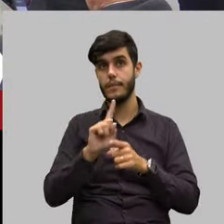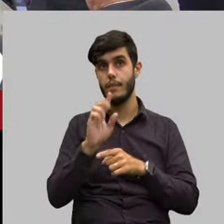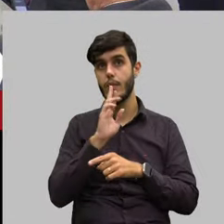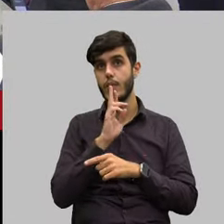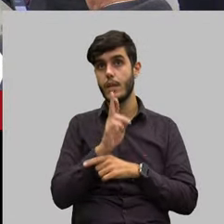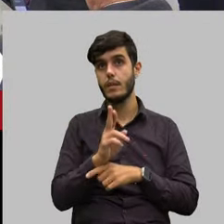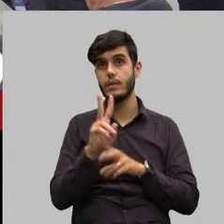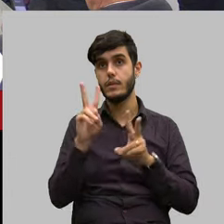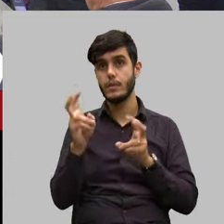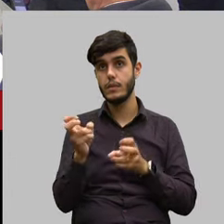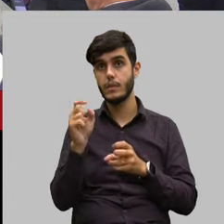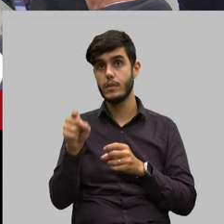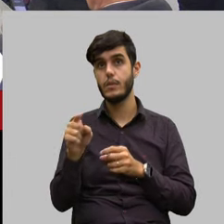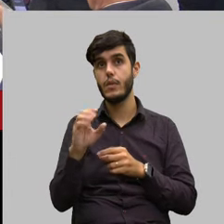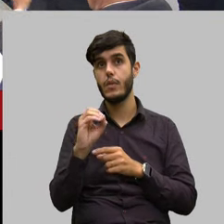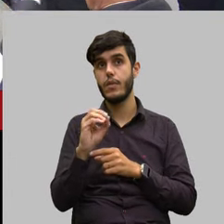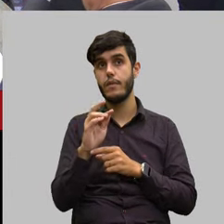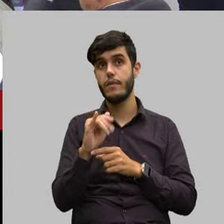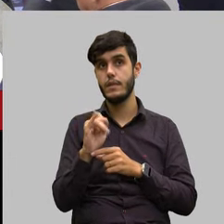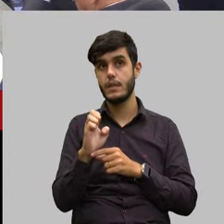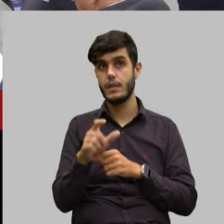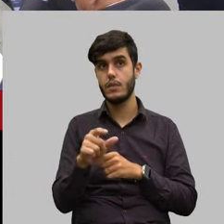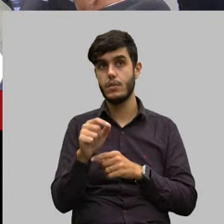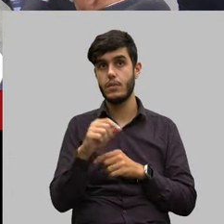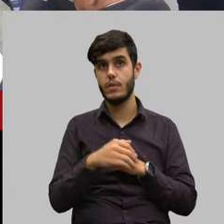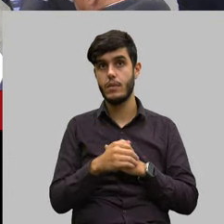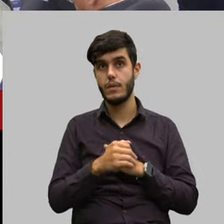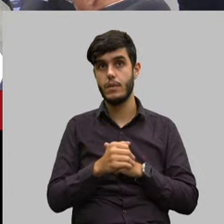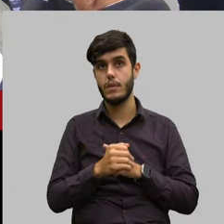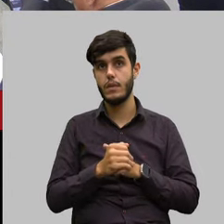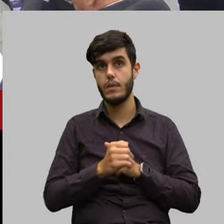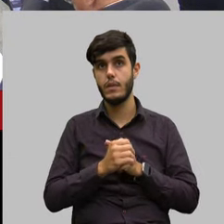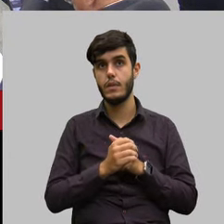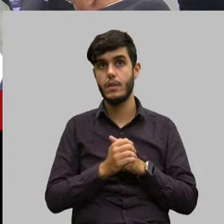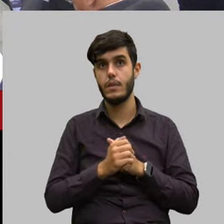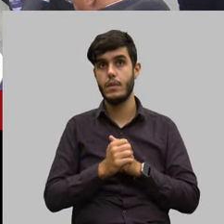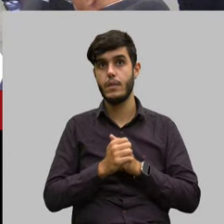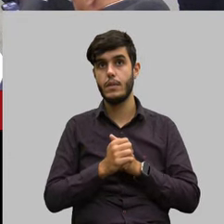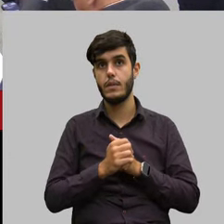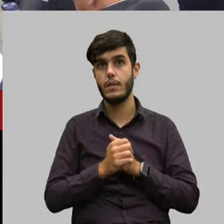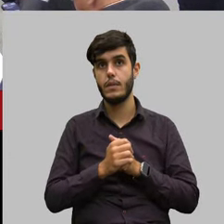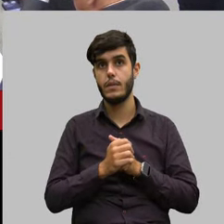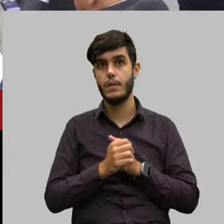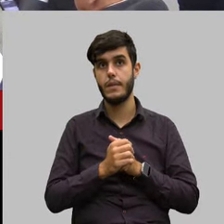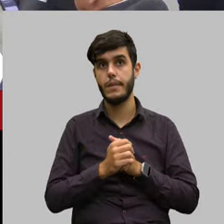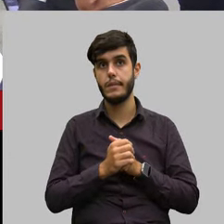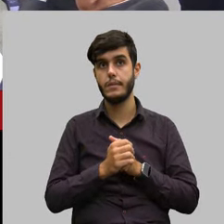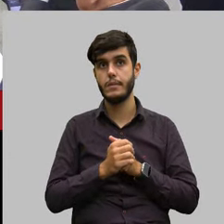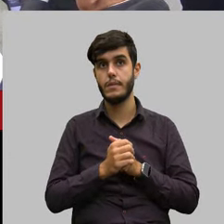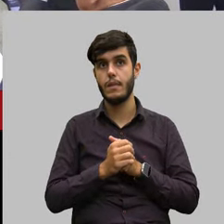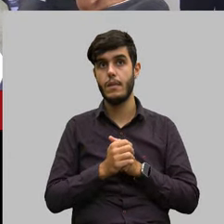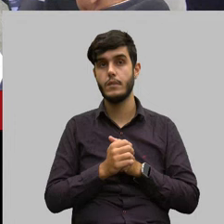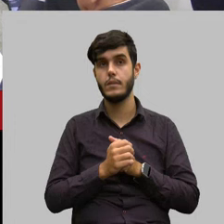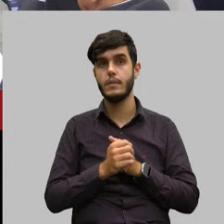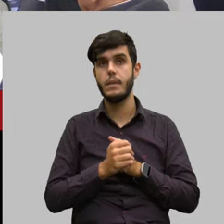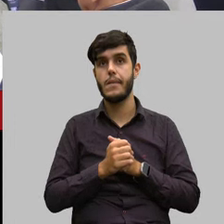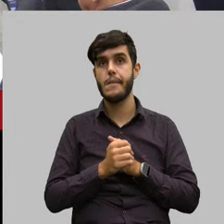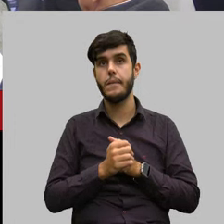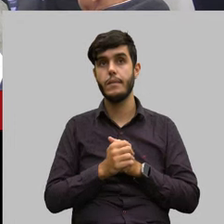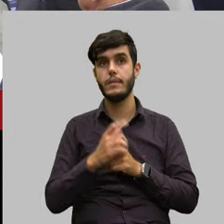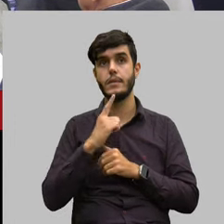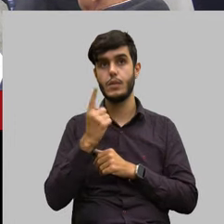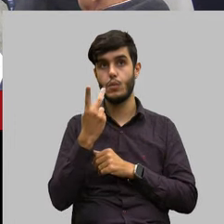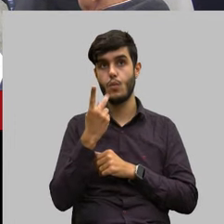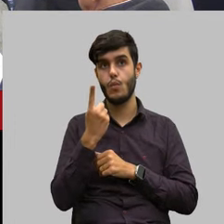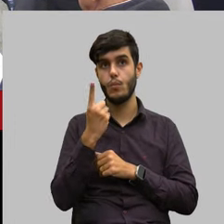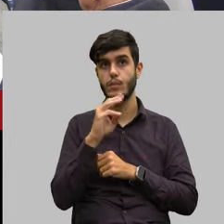sobre a resposta do Ofício que tá na cópia em mãos da senhora só um minuto a senhora ainda dispon um minuto aí ah ok eh eu